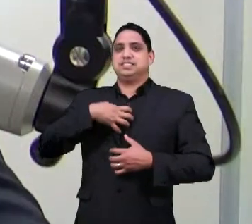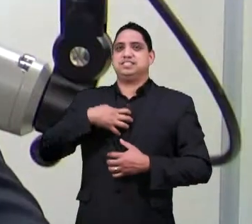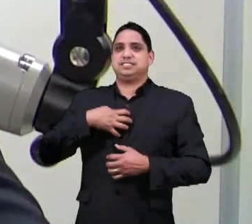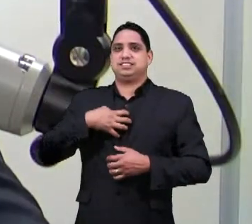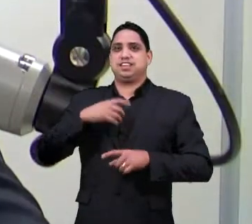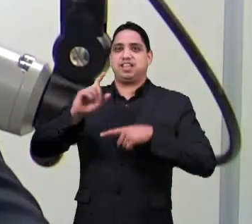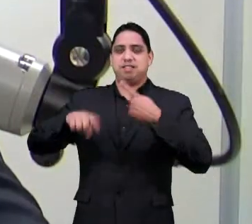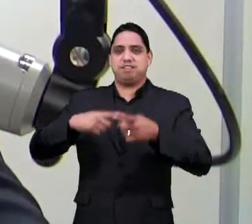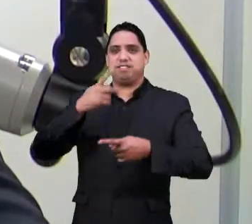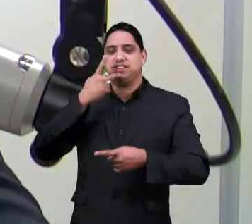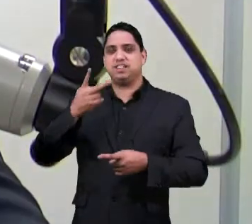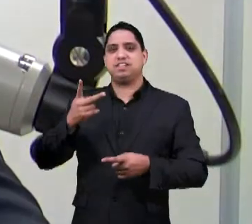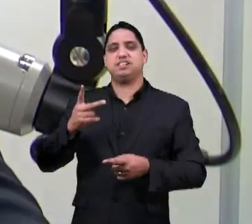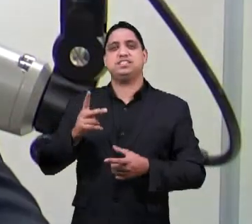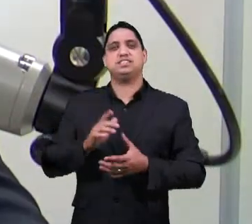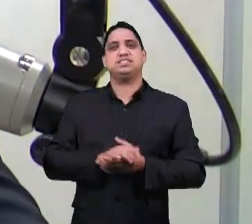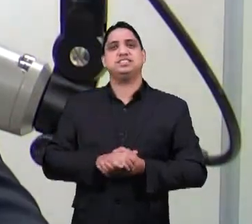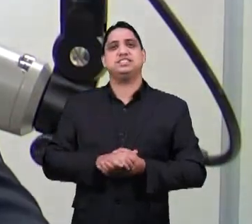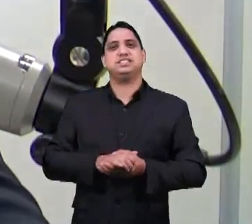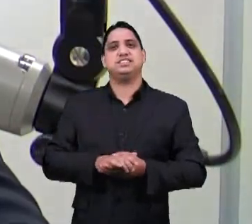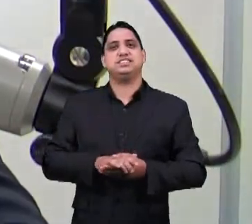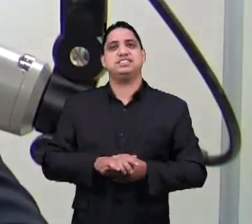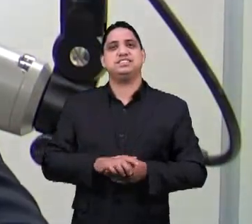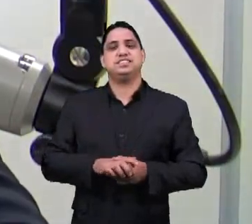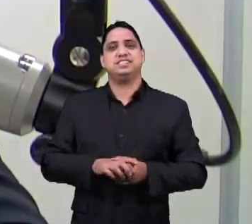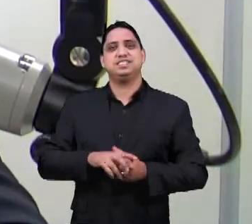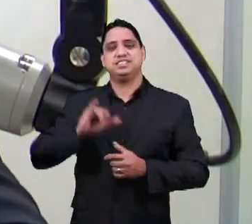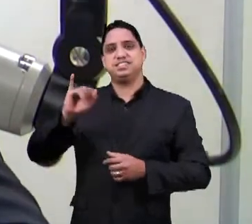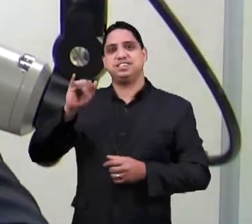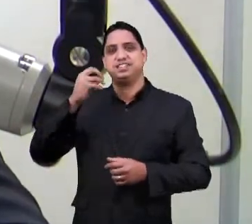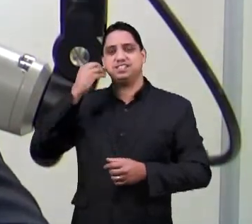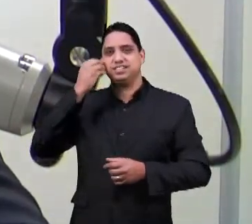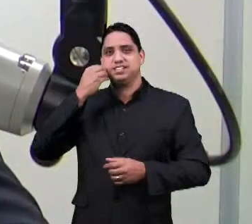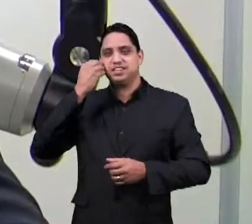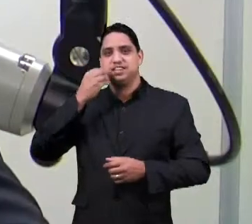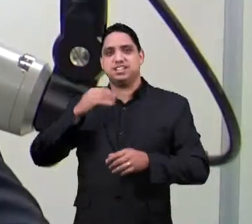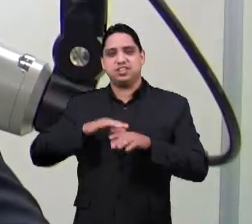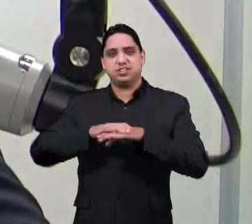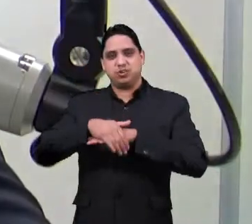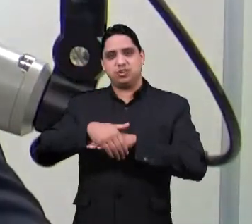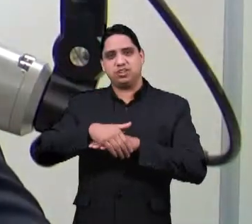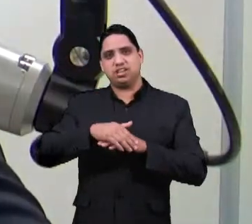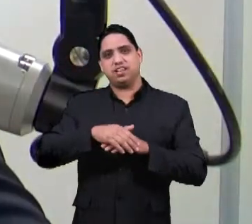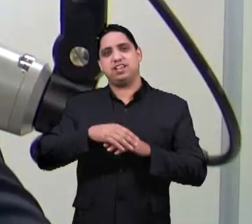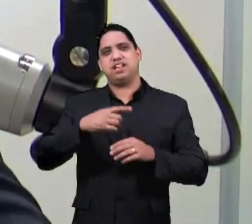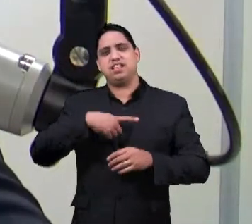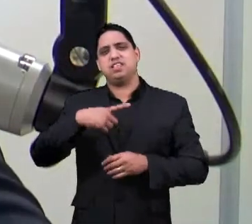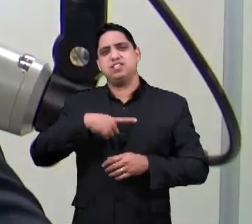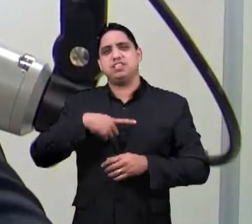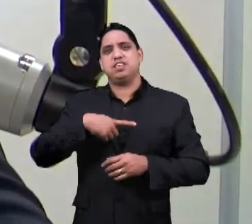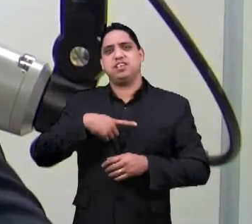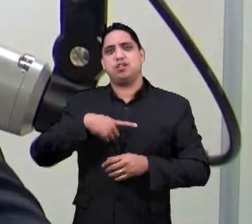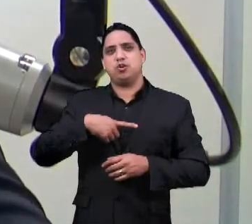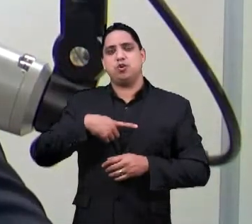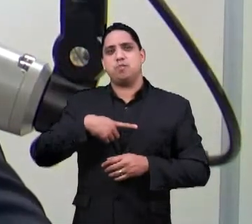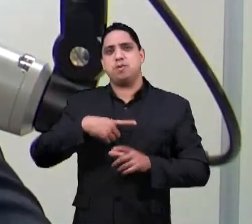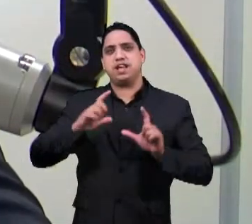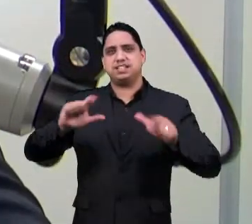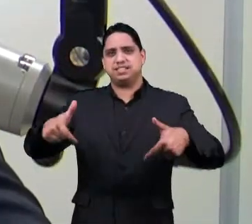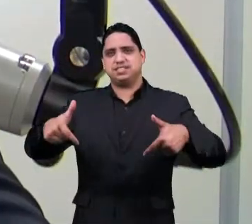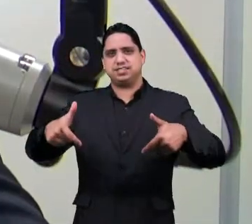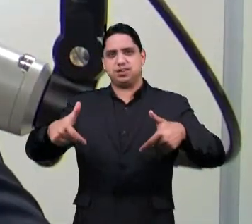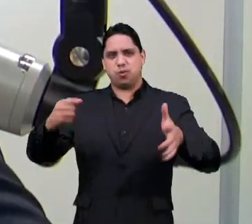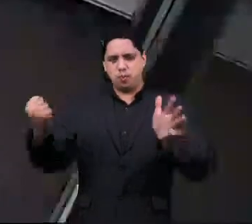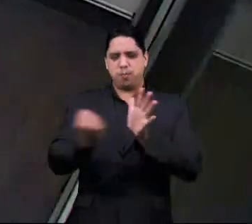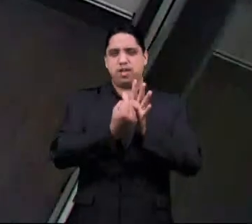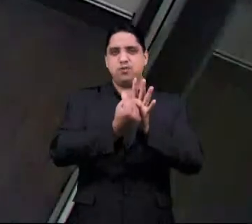veio falando, o senhor falou que se eu fosse contar a experiência, então seria ficar a noite toda. Então teve uma coisa grandiosa na experiência que marcou